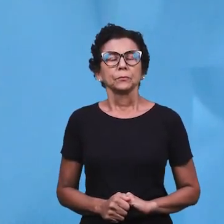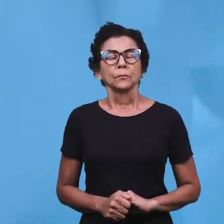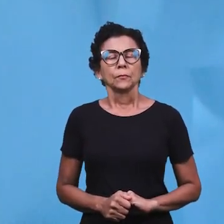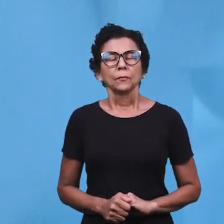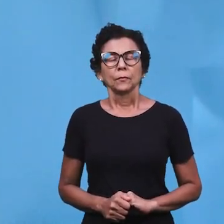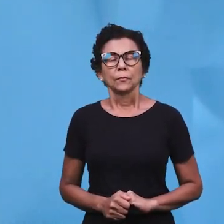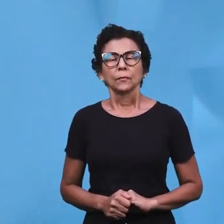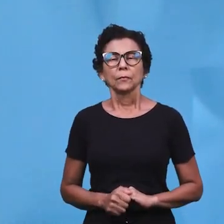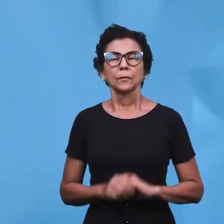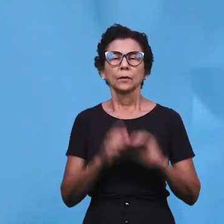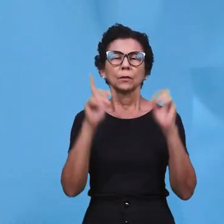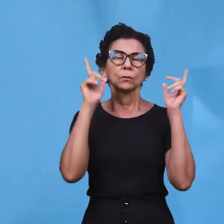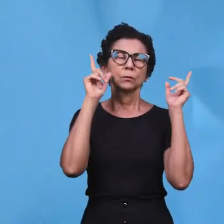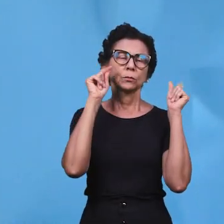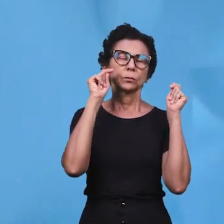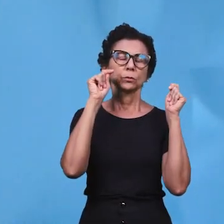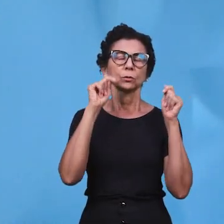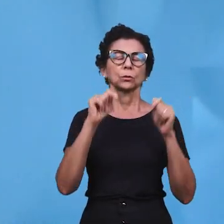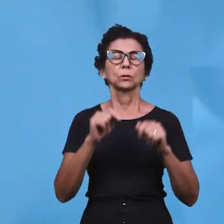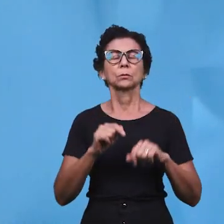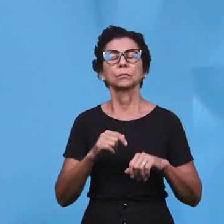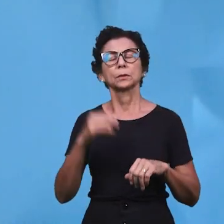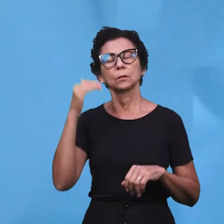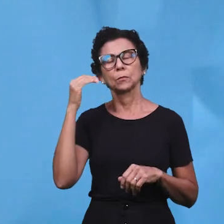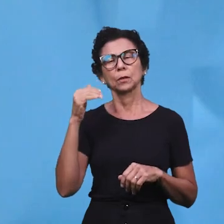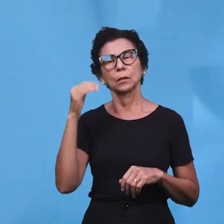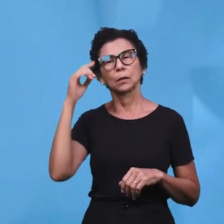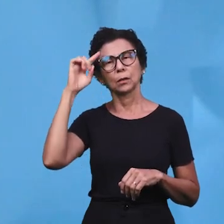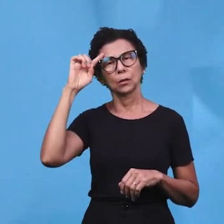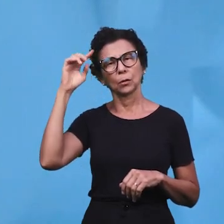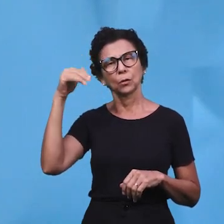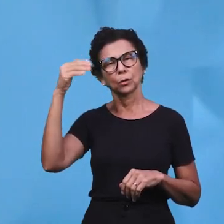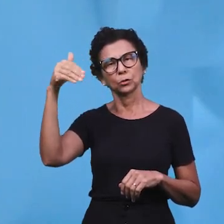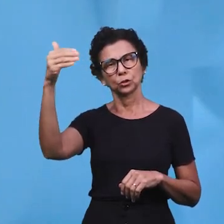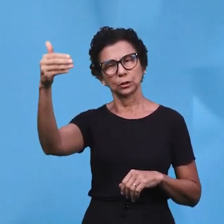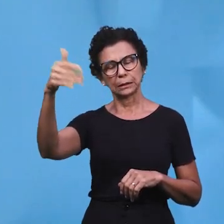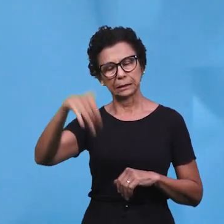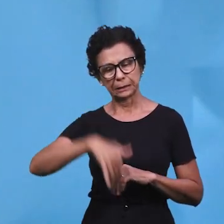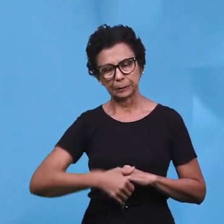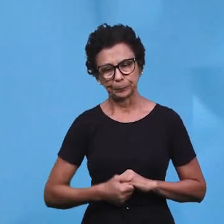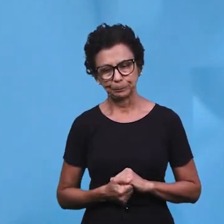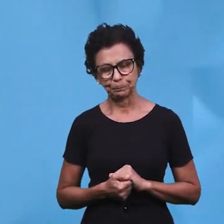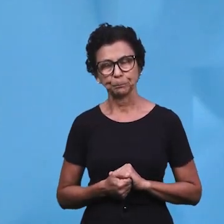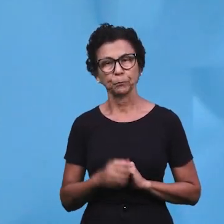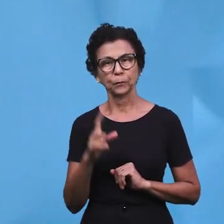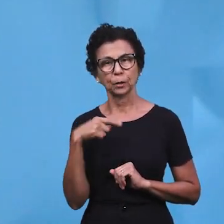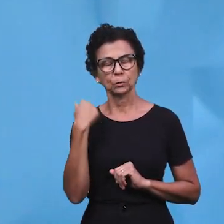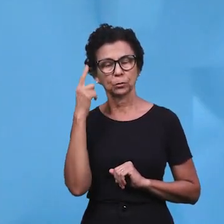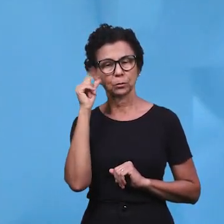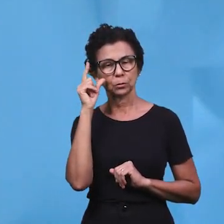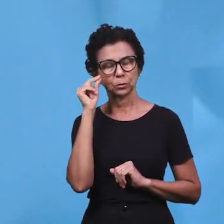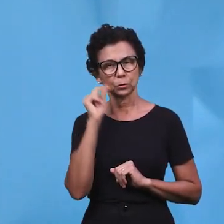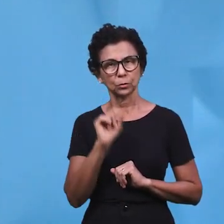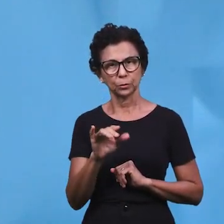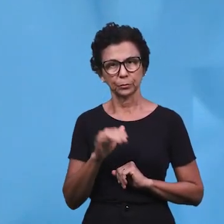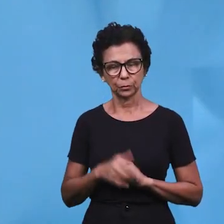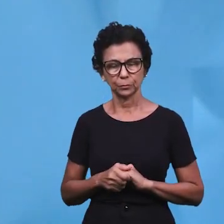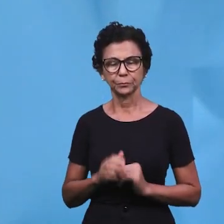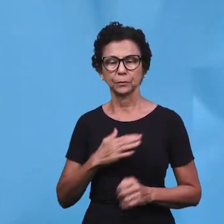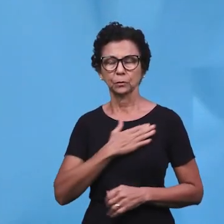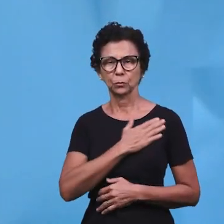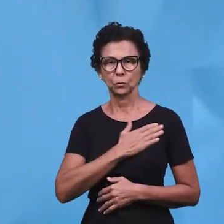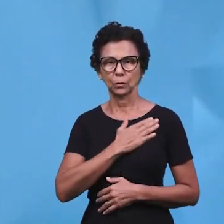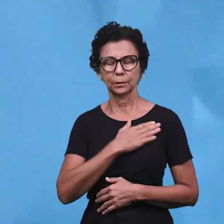de sono. Então, o nosso corpo, ele funciona com previsibilidade. Ele gosta da previsibilidade, que é a